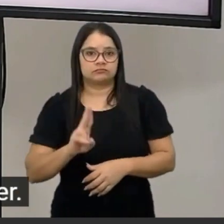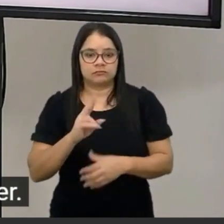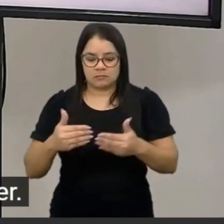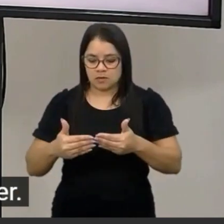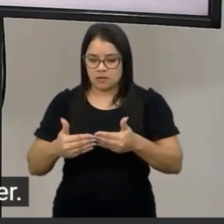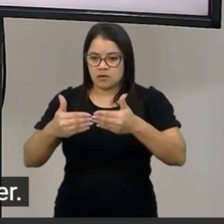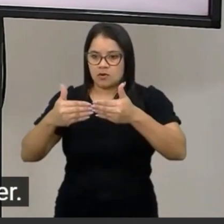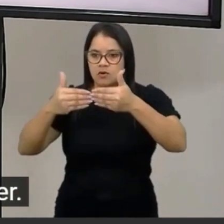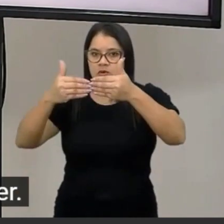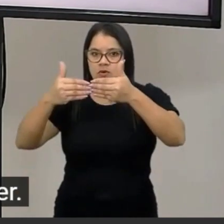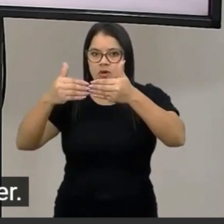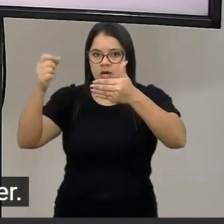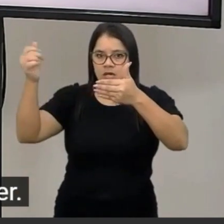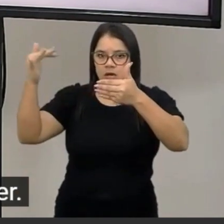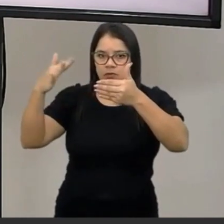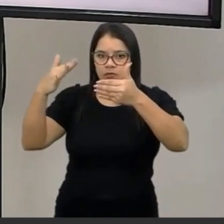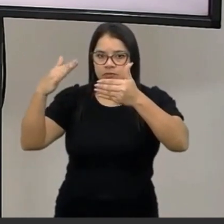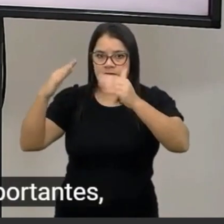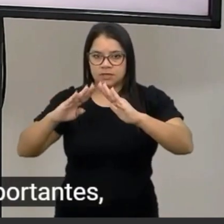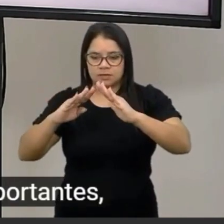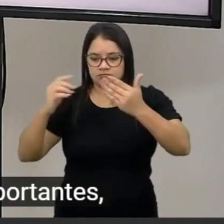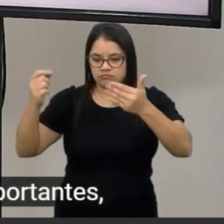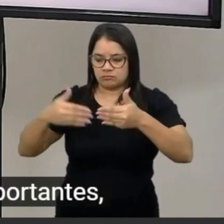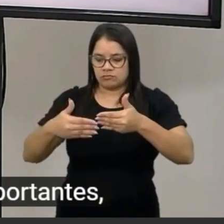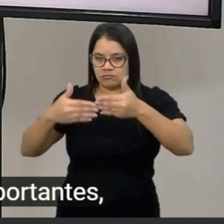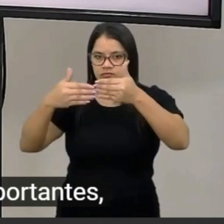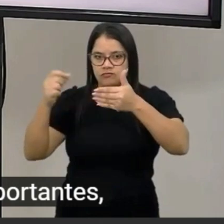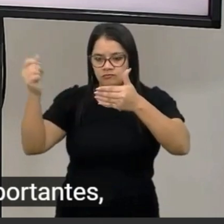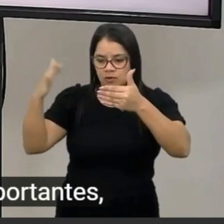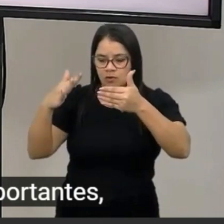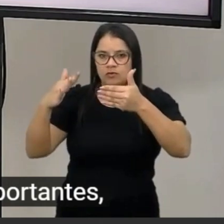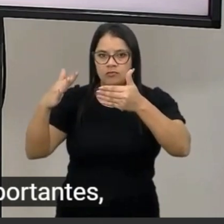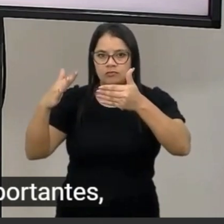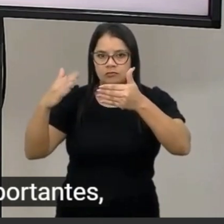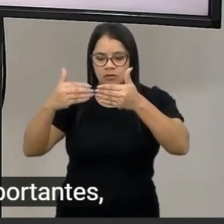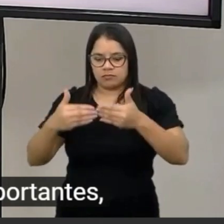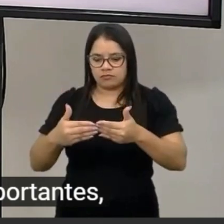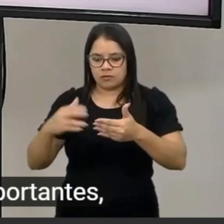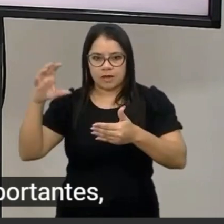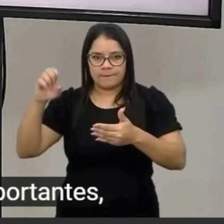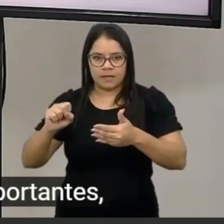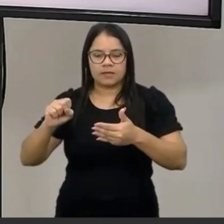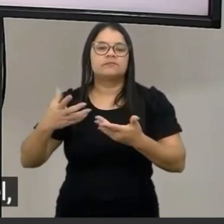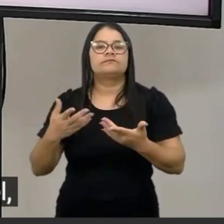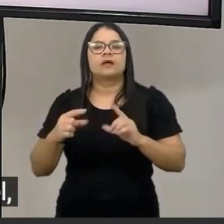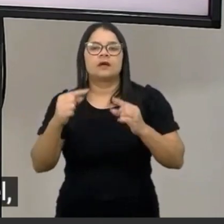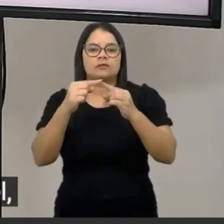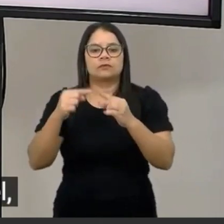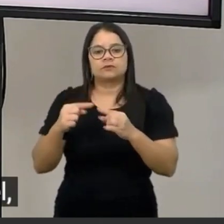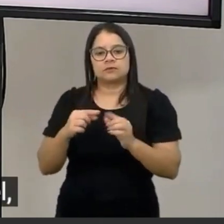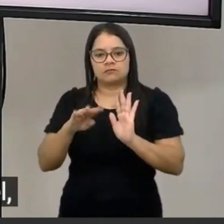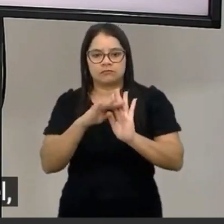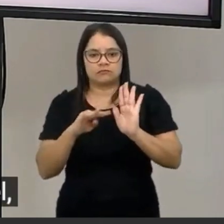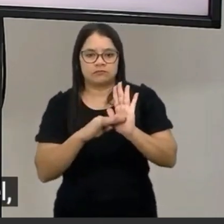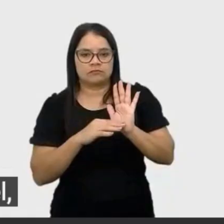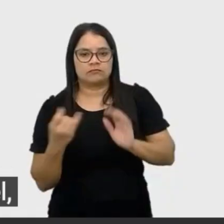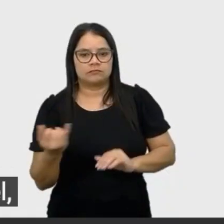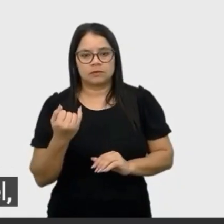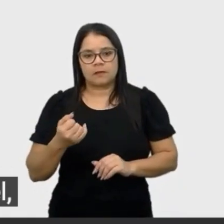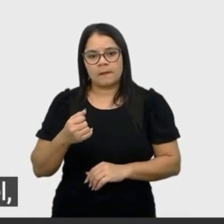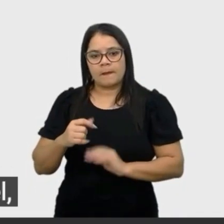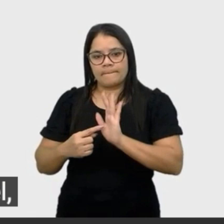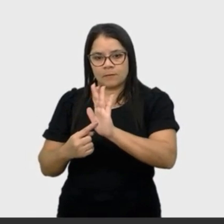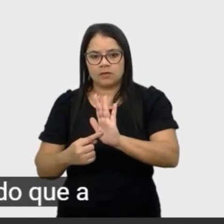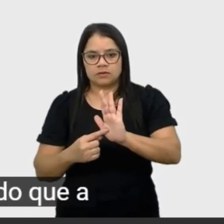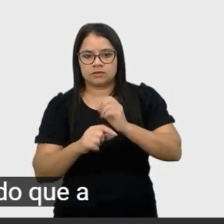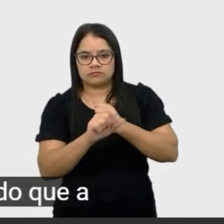Para poder ela subir e a luz da casinha aí lá dentro acender. Então, mostrar como que faz essa conexão. Pontos importantes, professores.